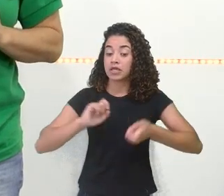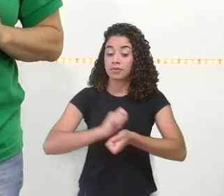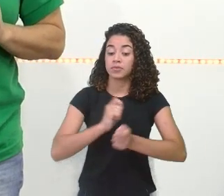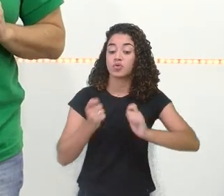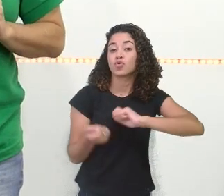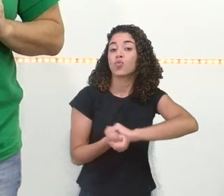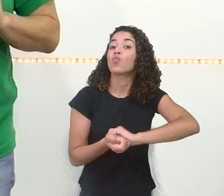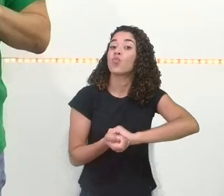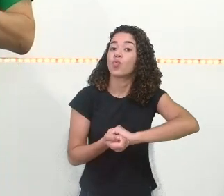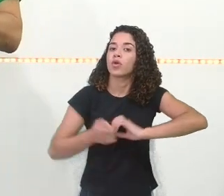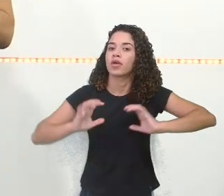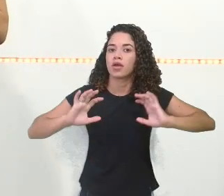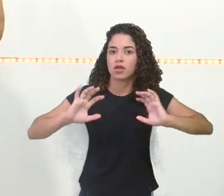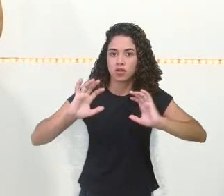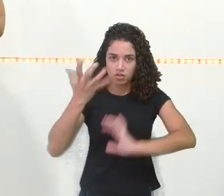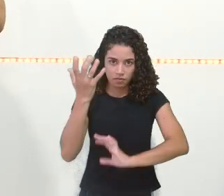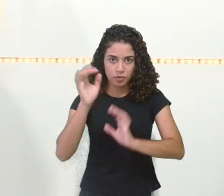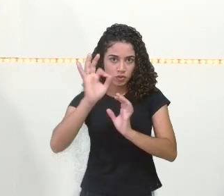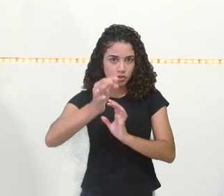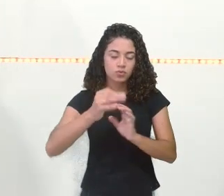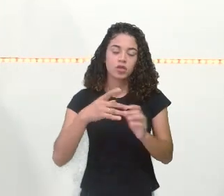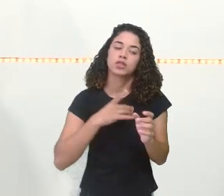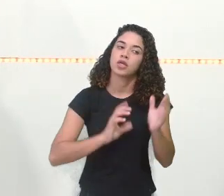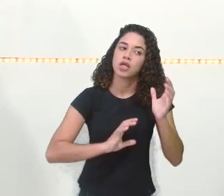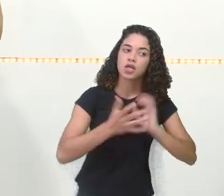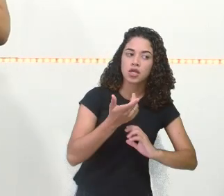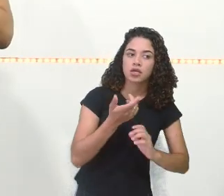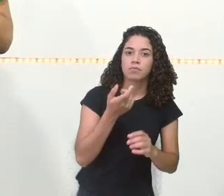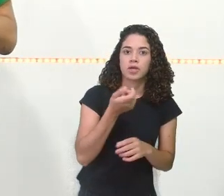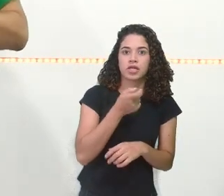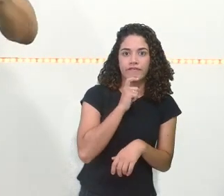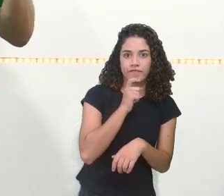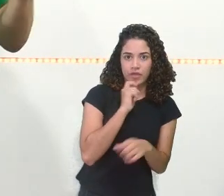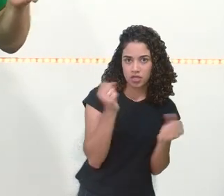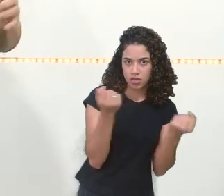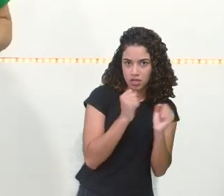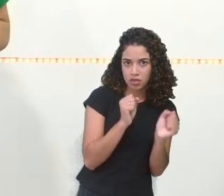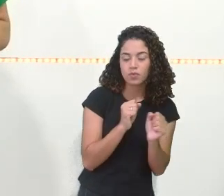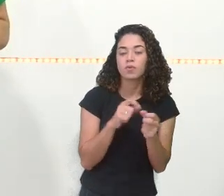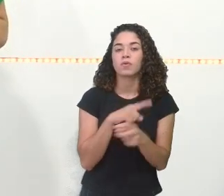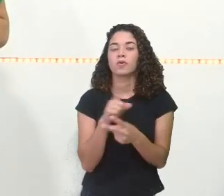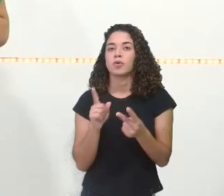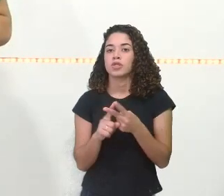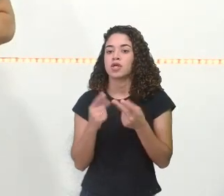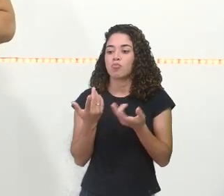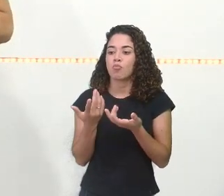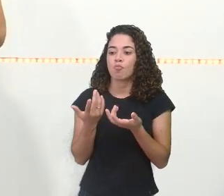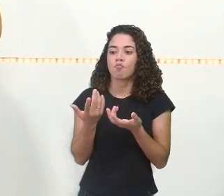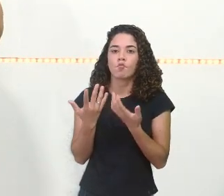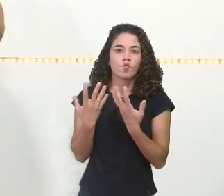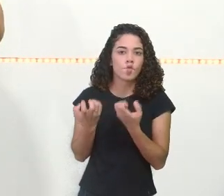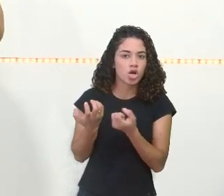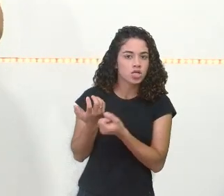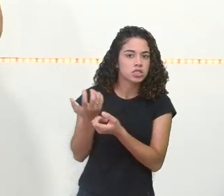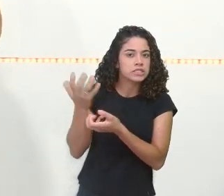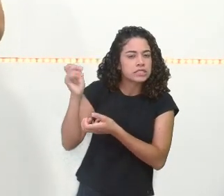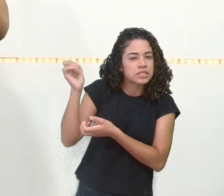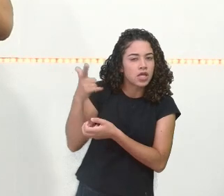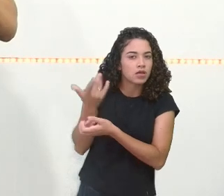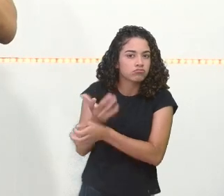clima. Então, a gente viu um clima super gelado, a gente viu o deserto. Aqui no Brasil, a gente tem